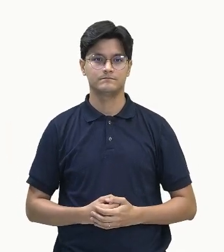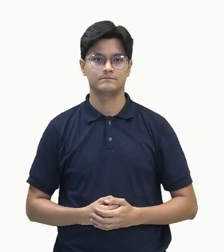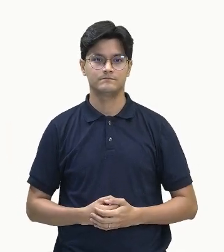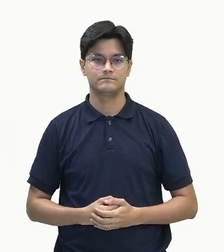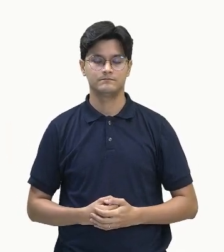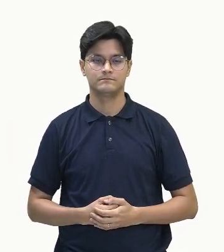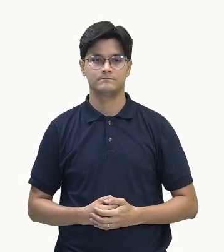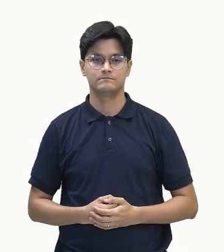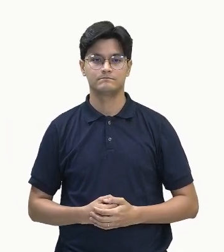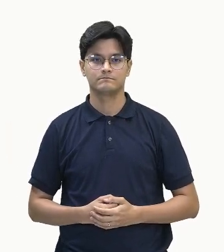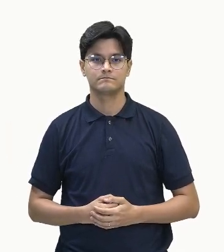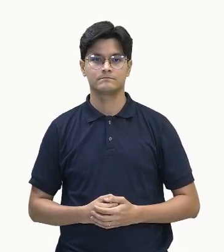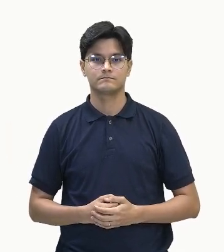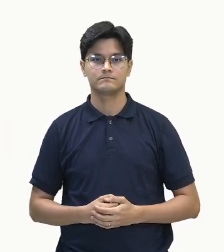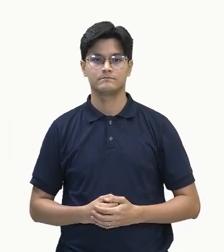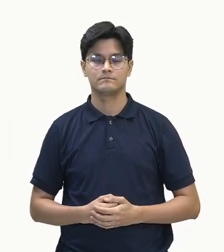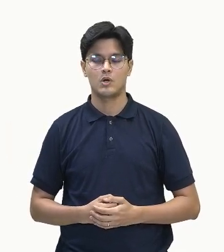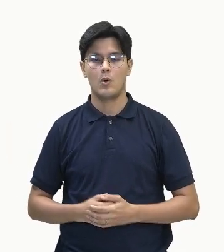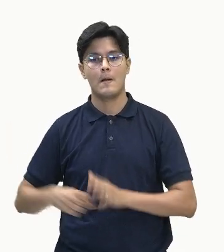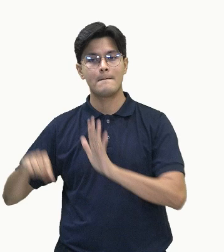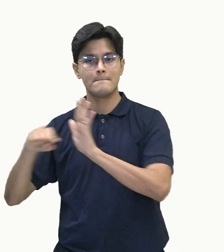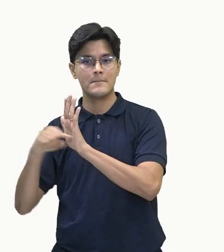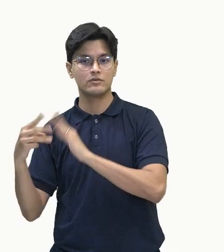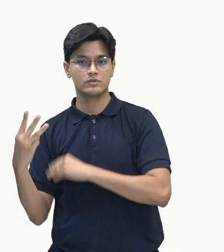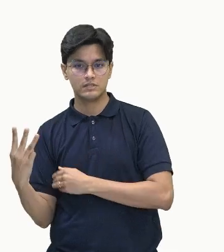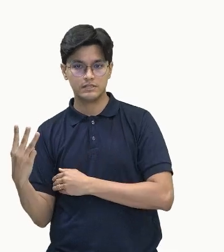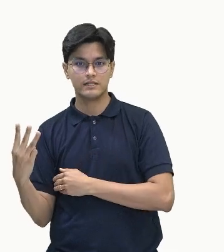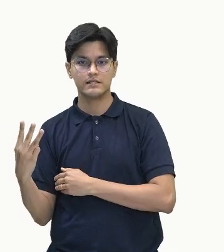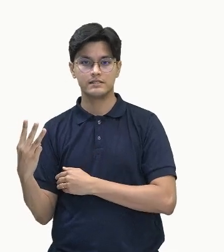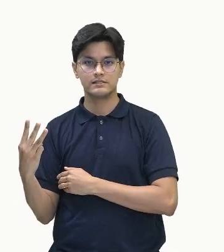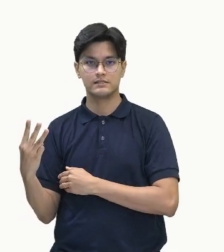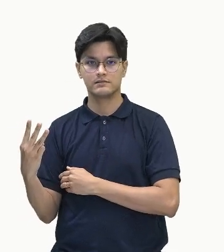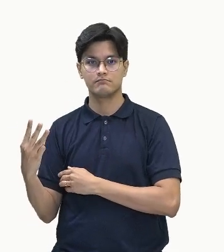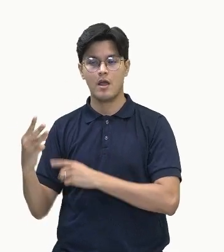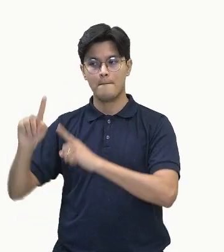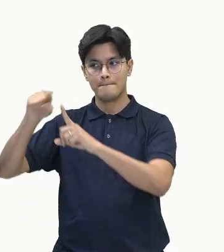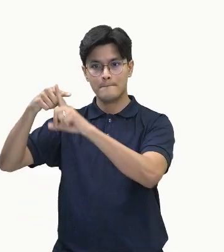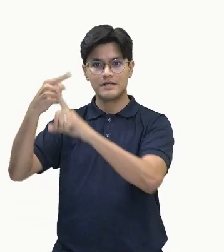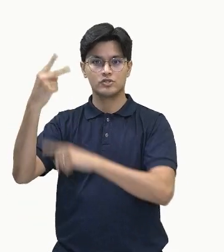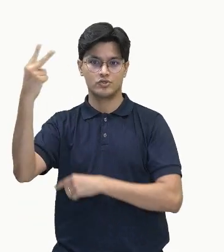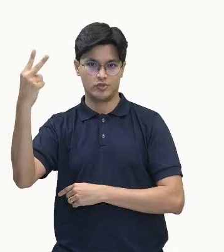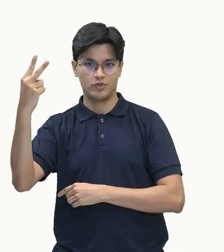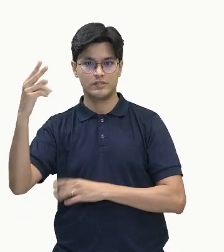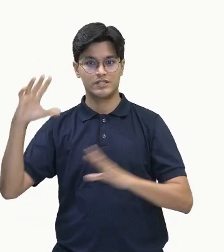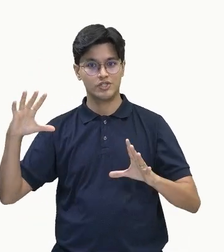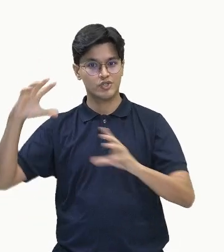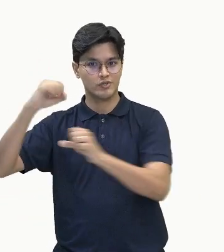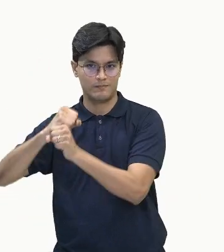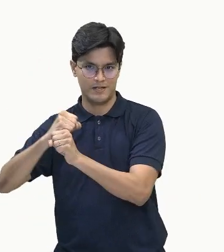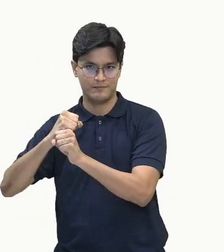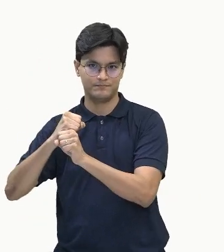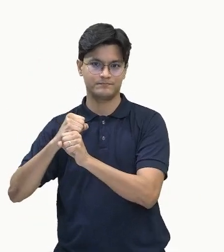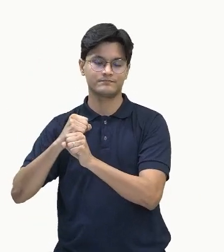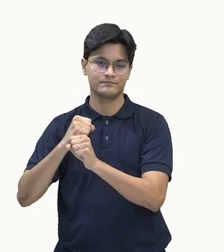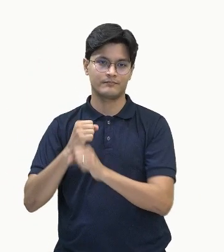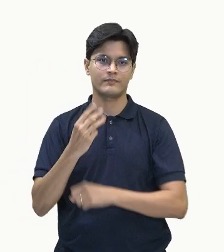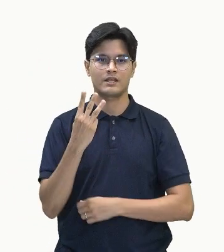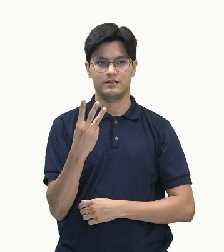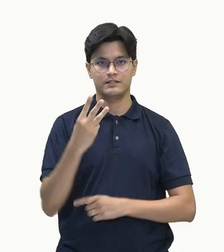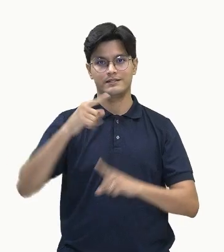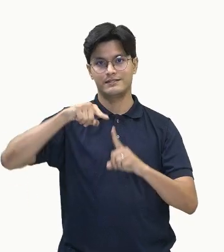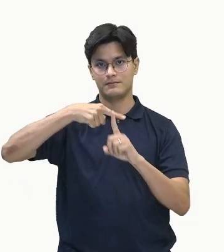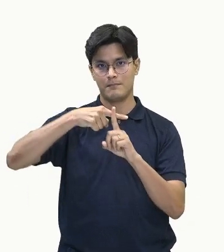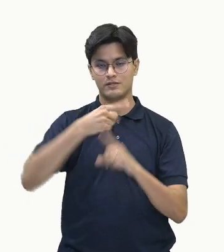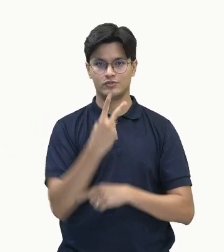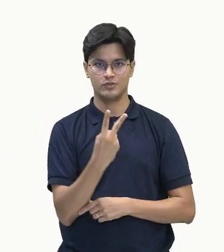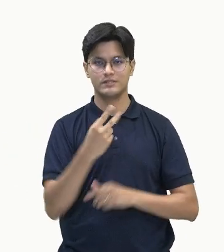sinais diferentes. Então, a gente vai somar esses valores. Ou seja, 3 mais 2 também